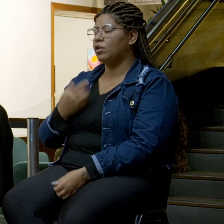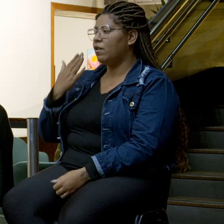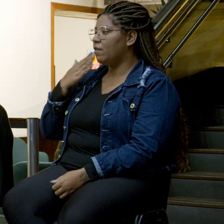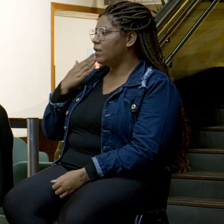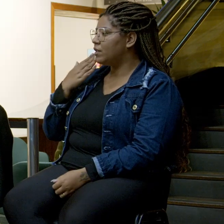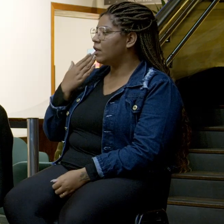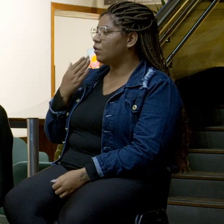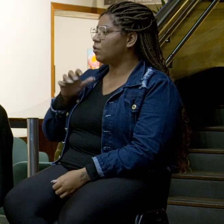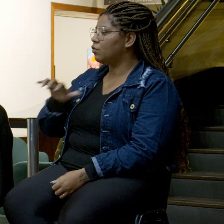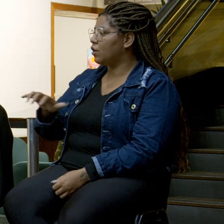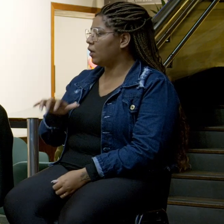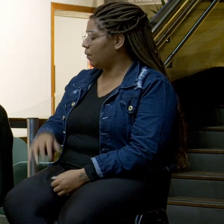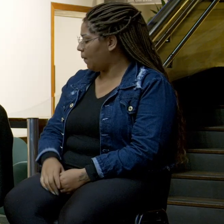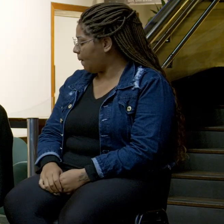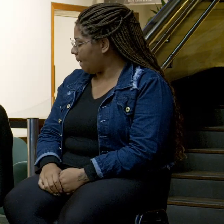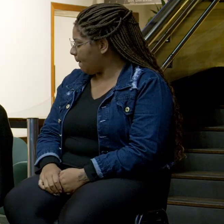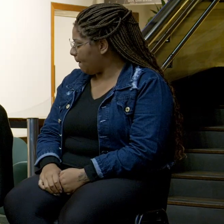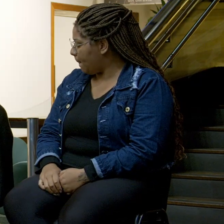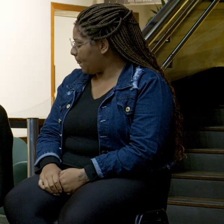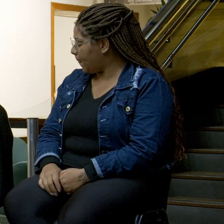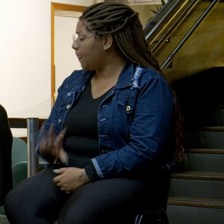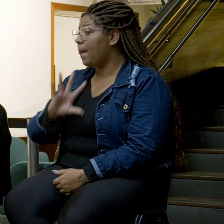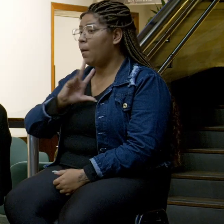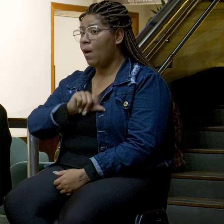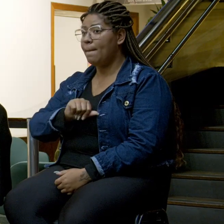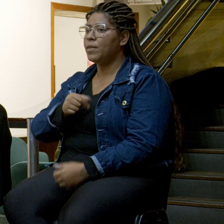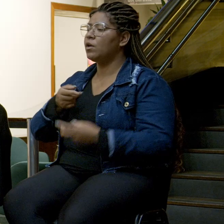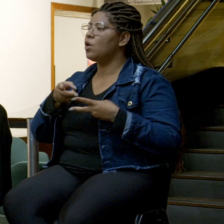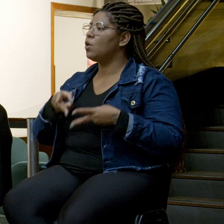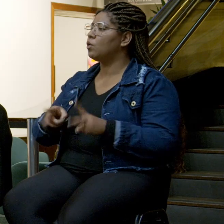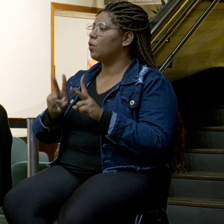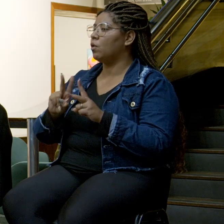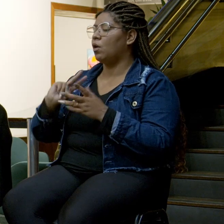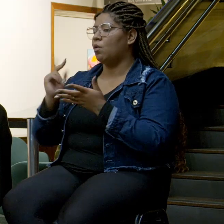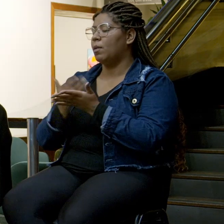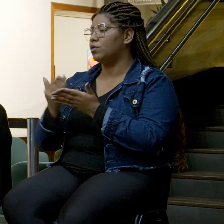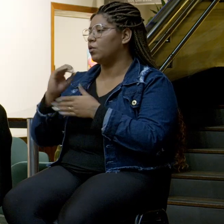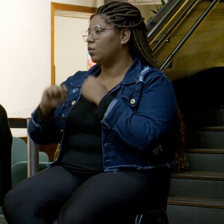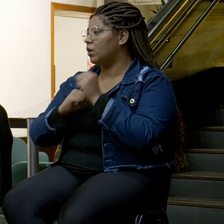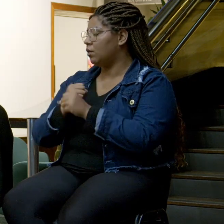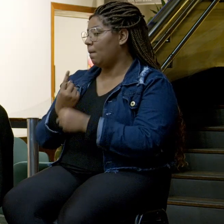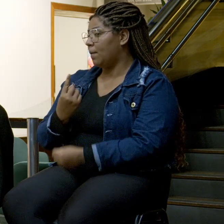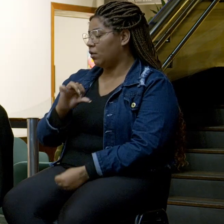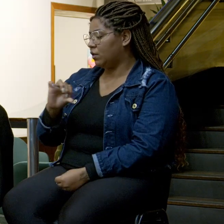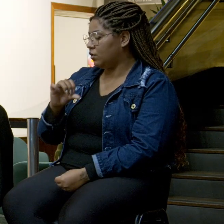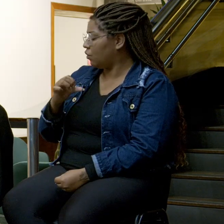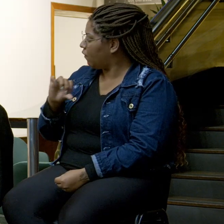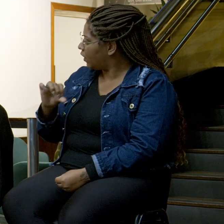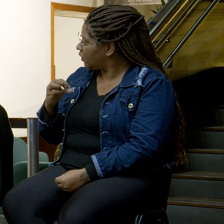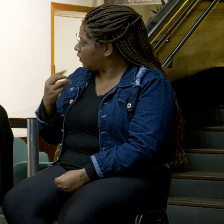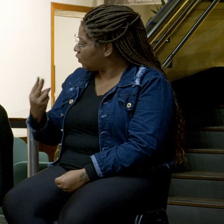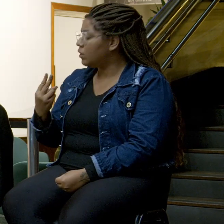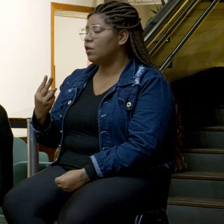grandes instalações. O Amor se faz revolucionário, de 1992, é uma obra que nasce dos olhos